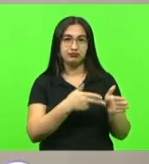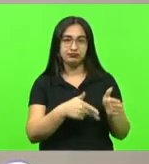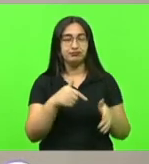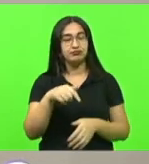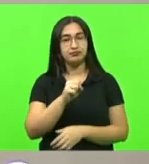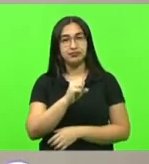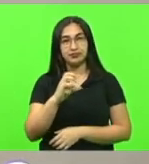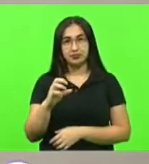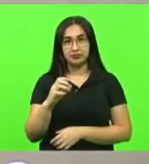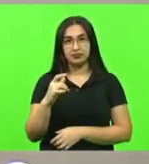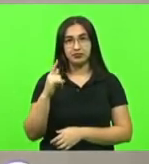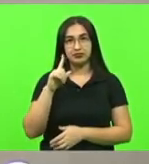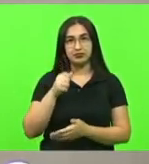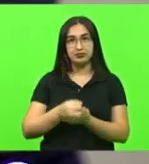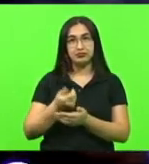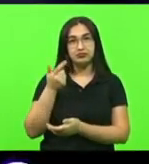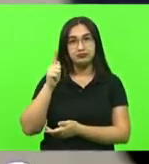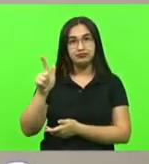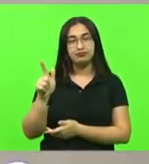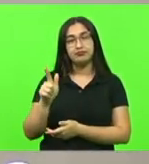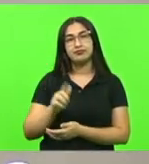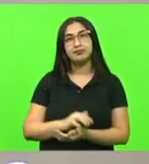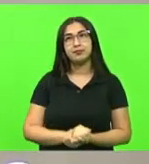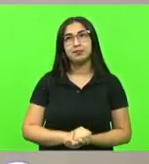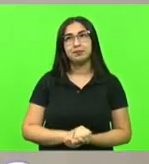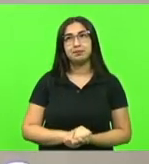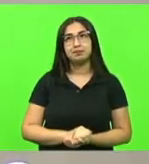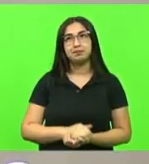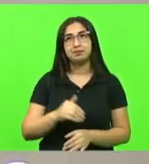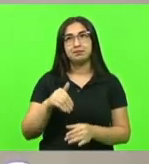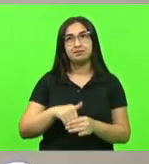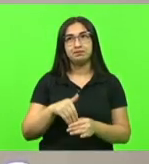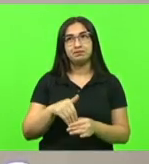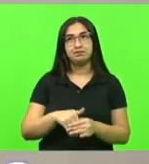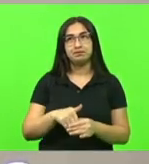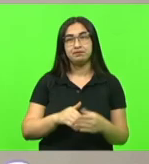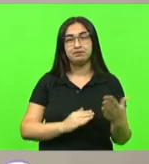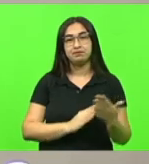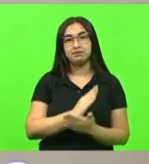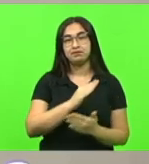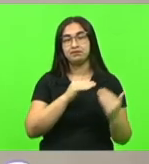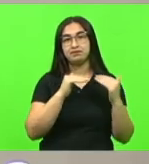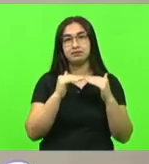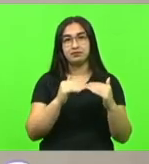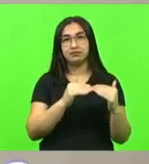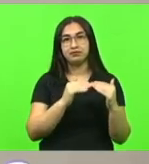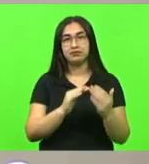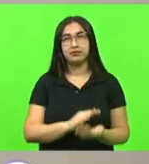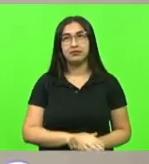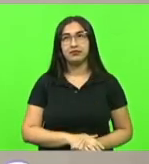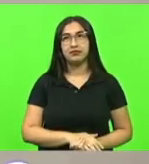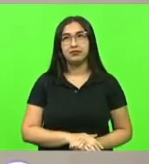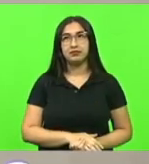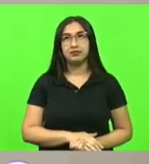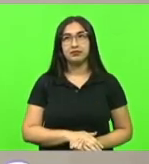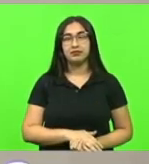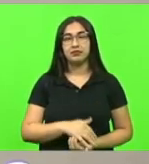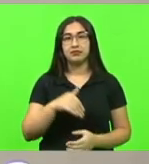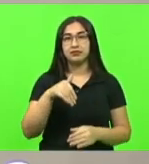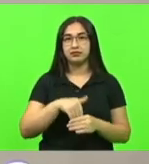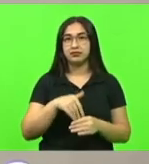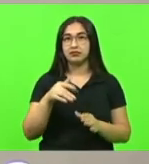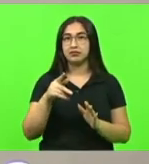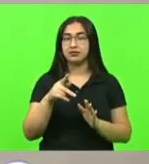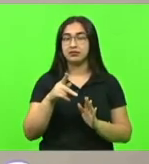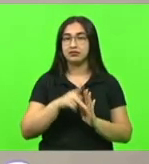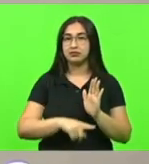e adota outras providências. Deputados que aprovam permaneçam como se encontram. Aprovado por unanimidade. Votação da redação